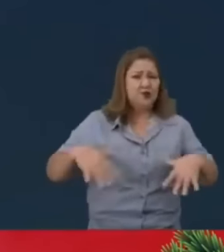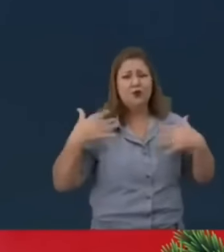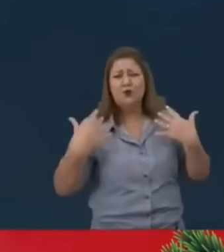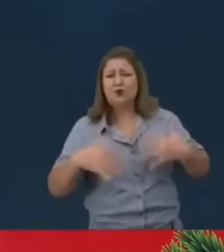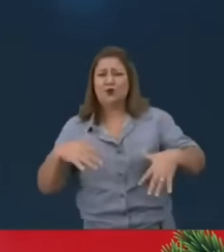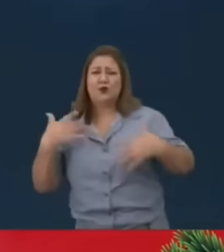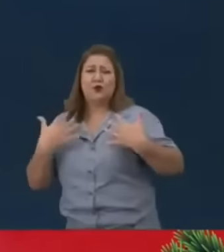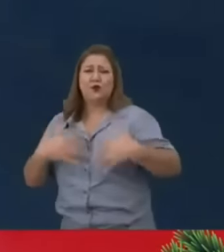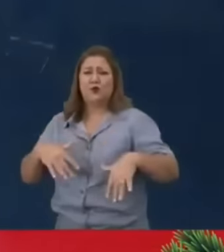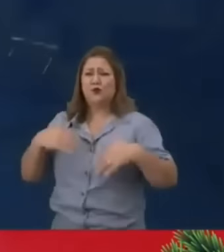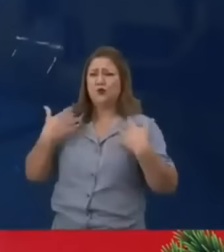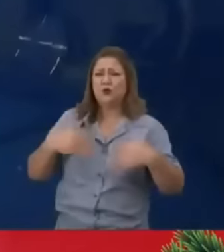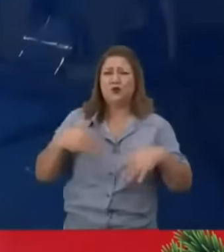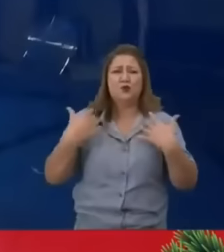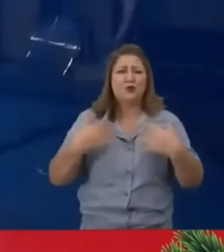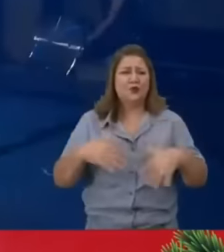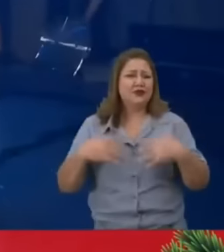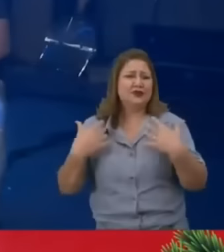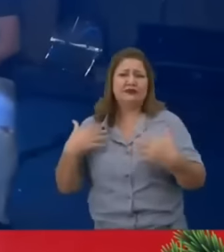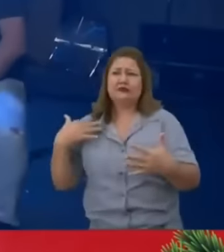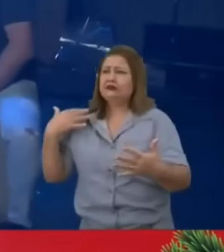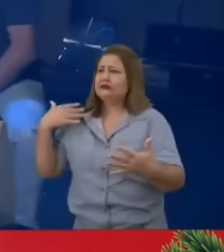cheguei a tal ponto